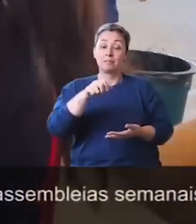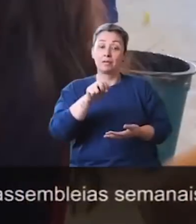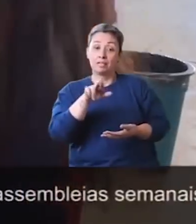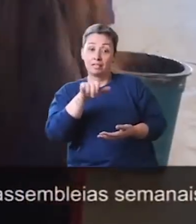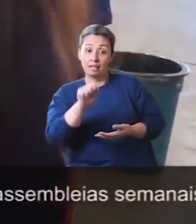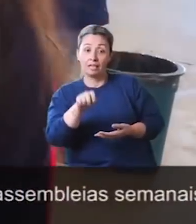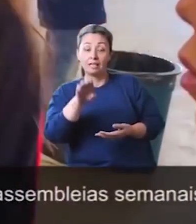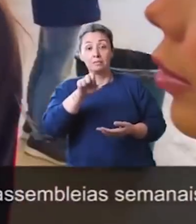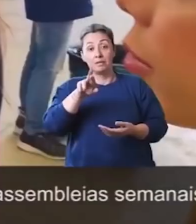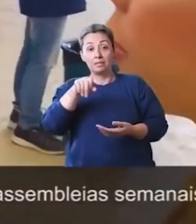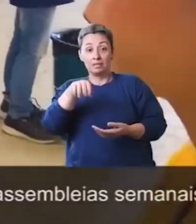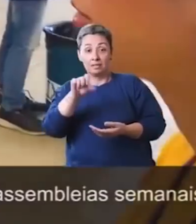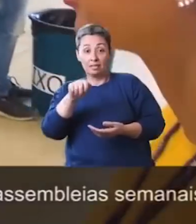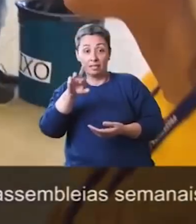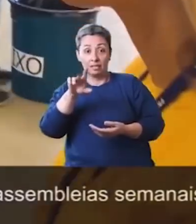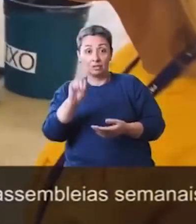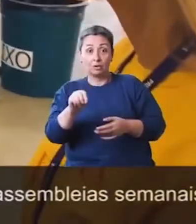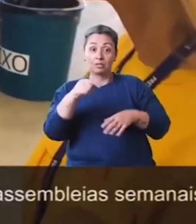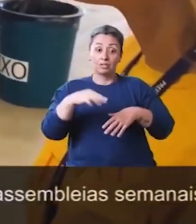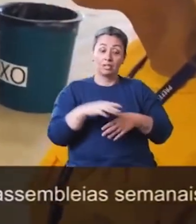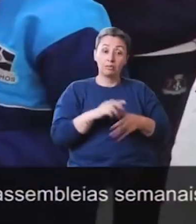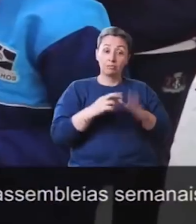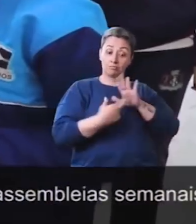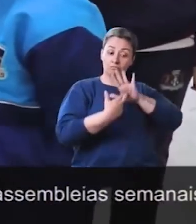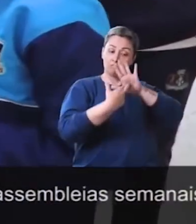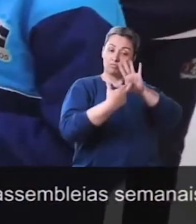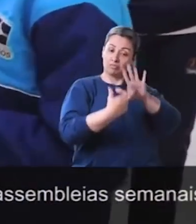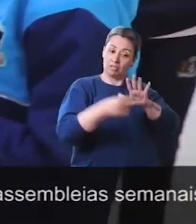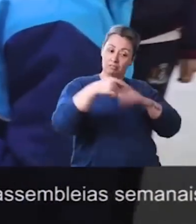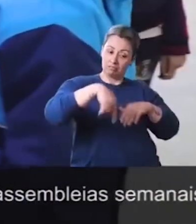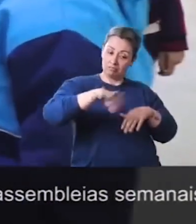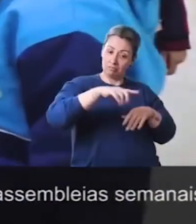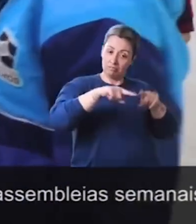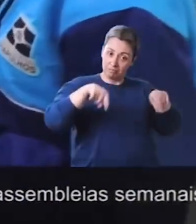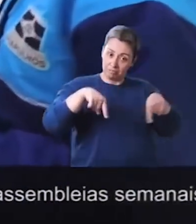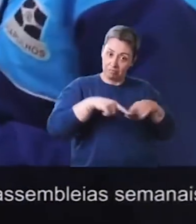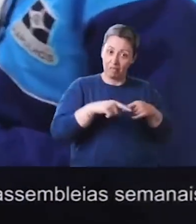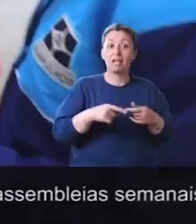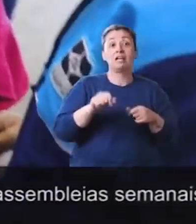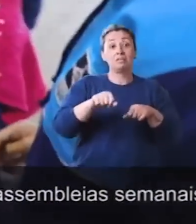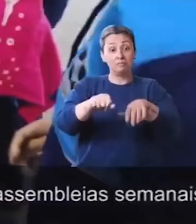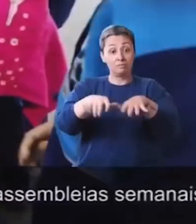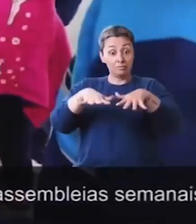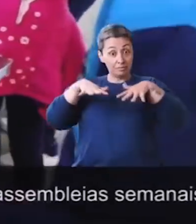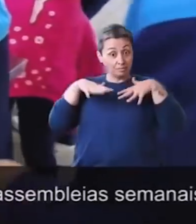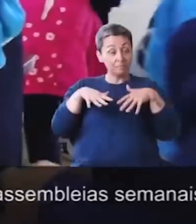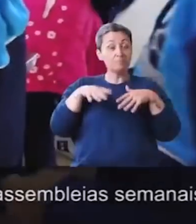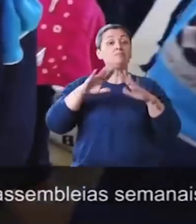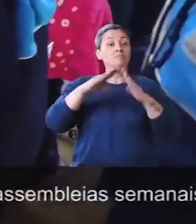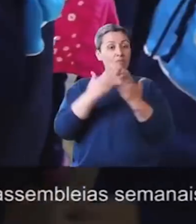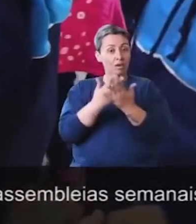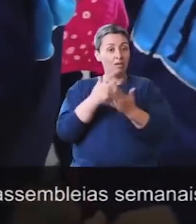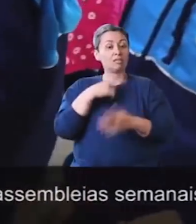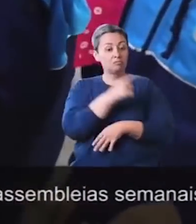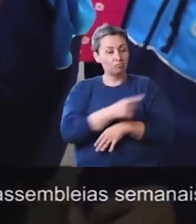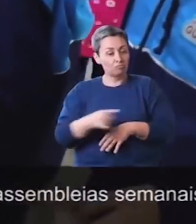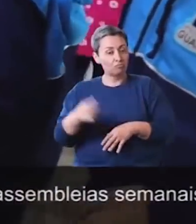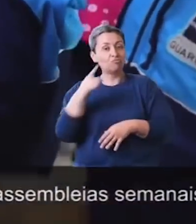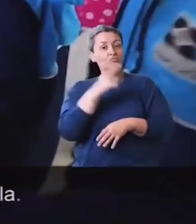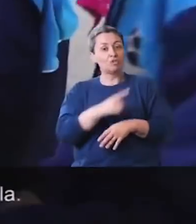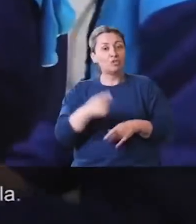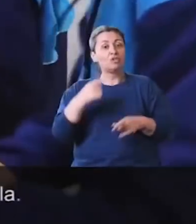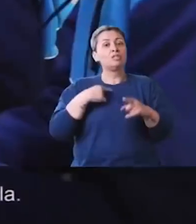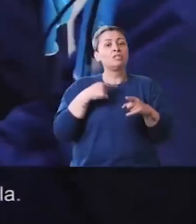A Maria e o Bernardo, eles são os representantes da nossa sala. Nossa escola faz assembleias